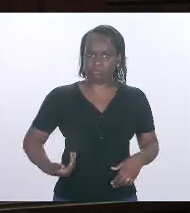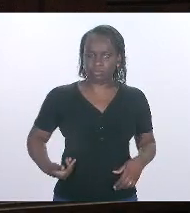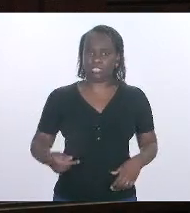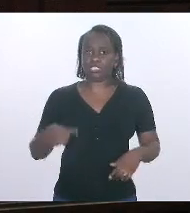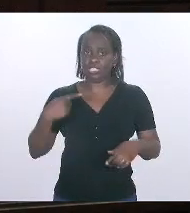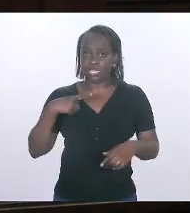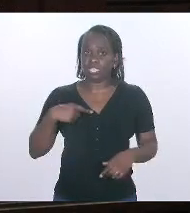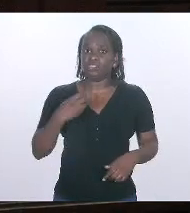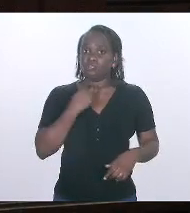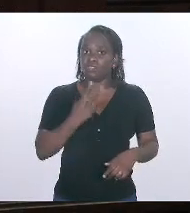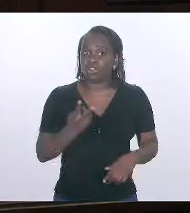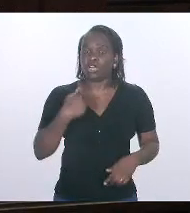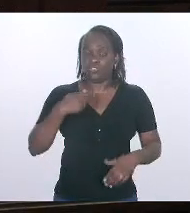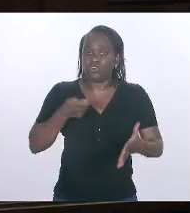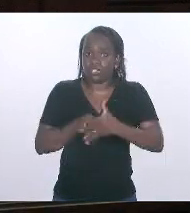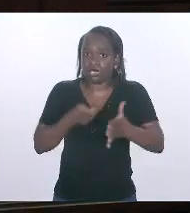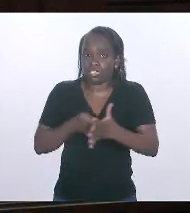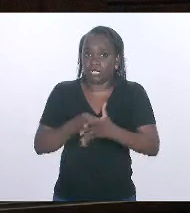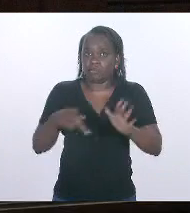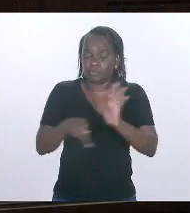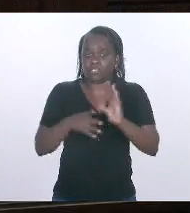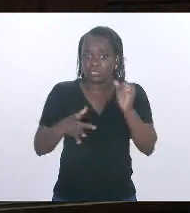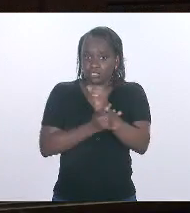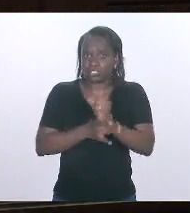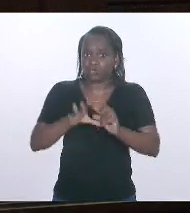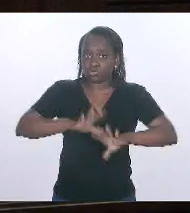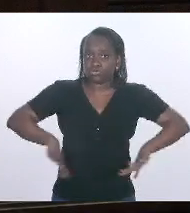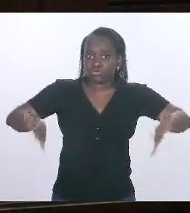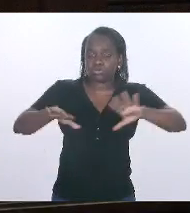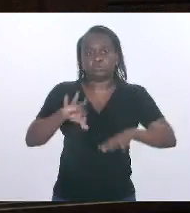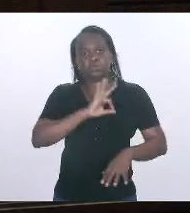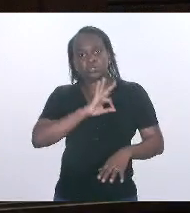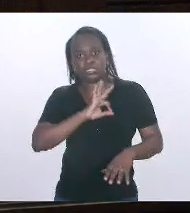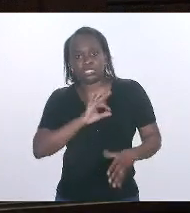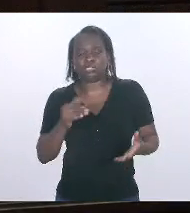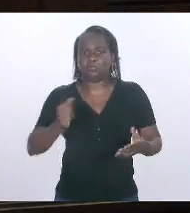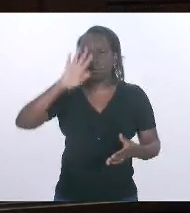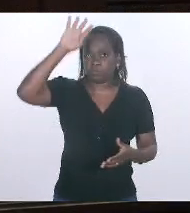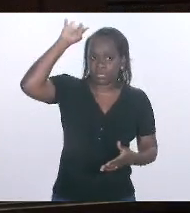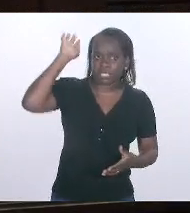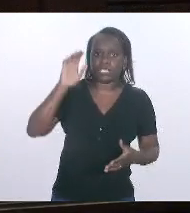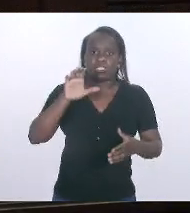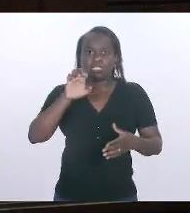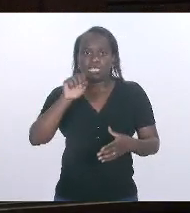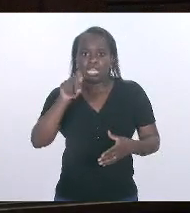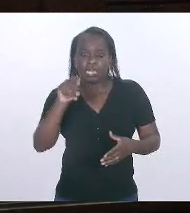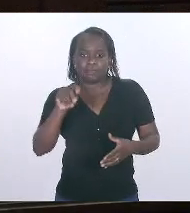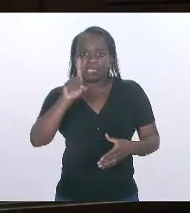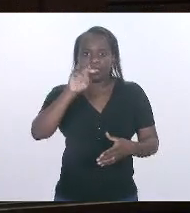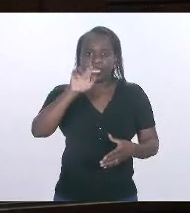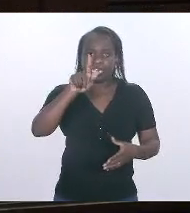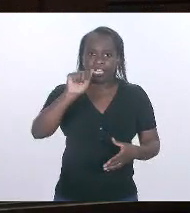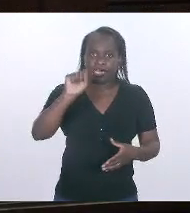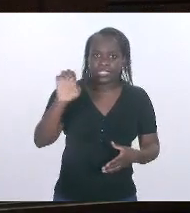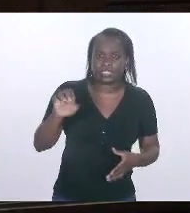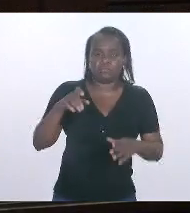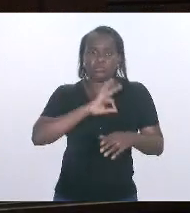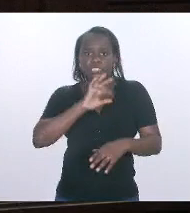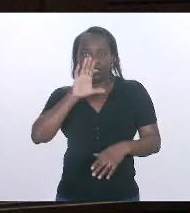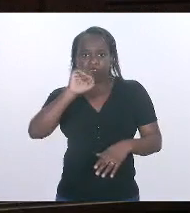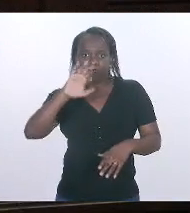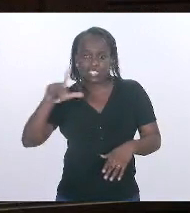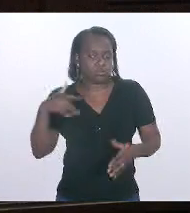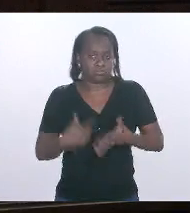uma voz aqui que vai lutar pela segurança pública, seja policial militar, bombeiro, CEAP, DEGAS, Polícia Civil, sou